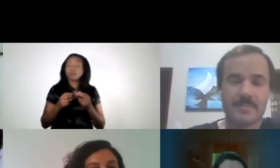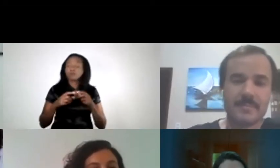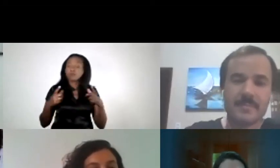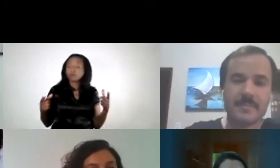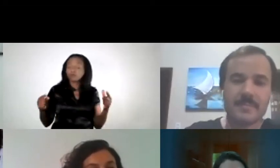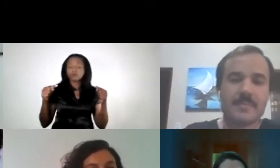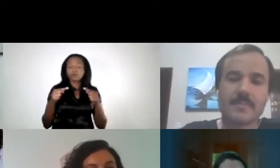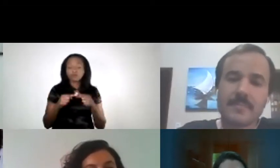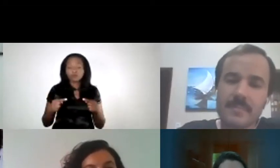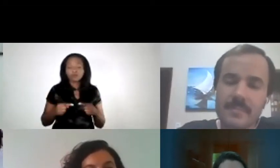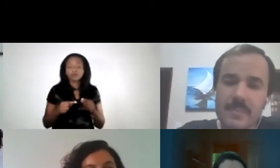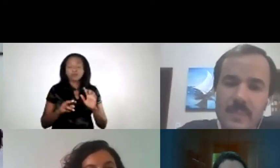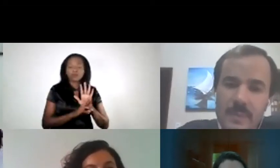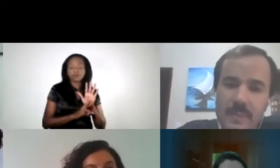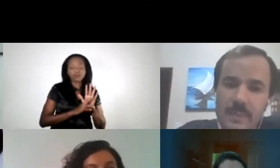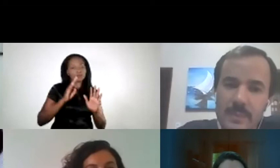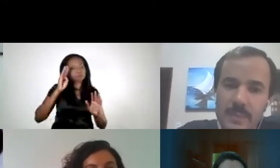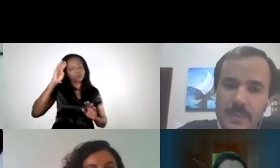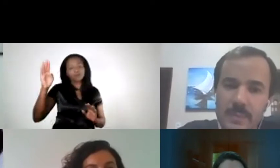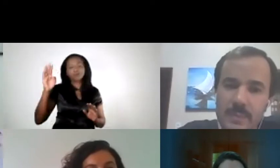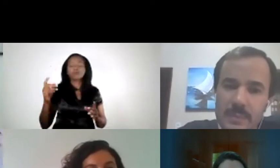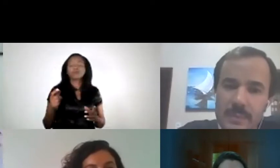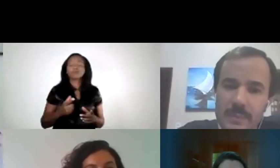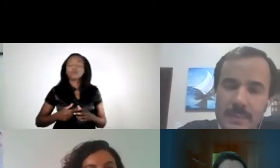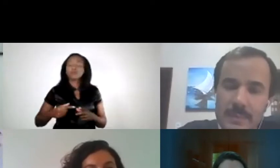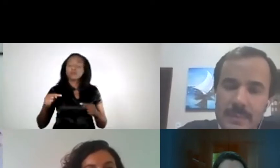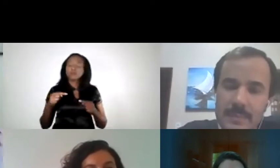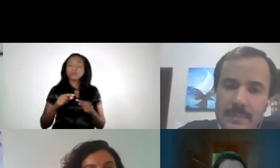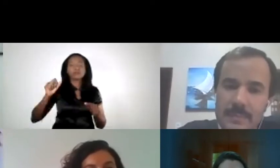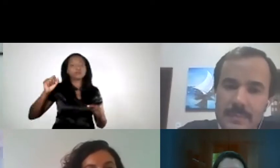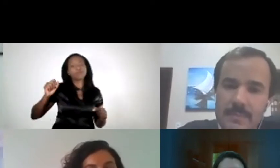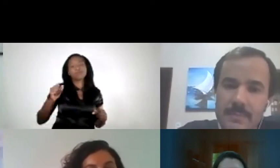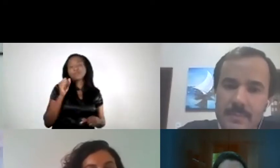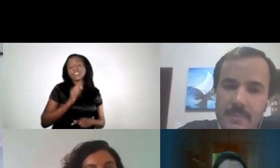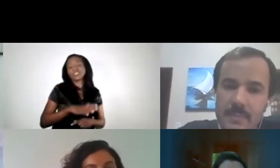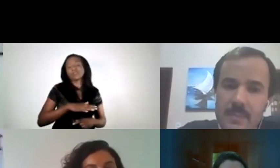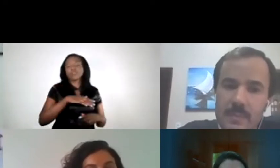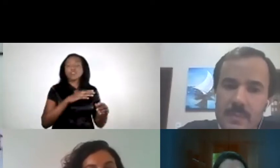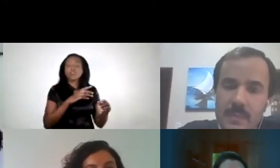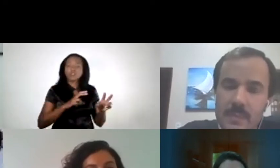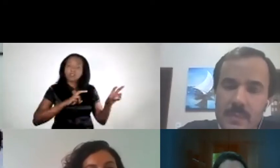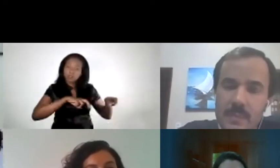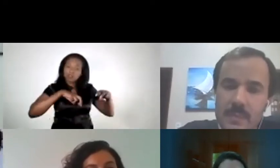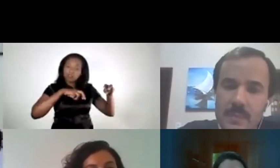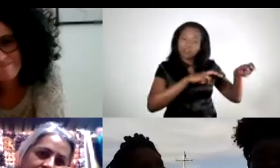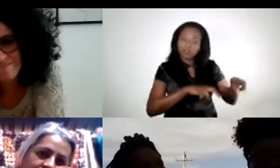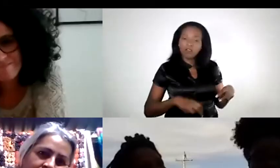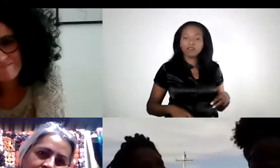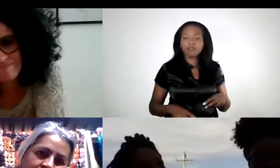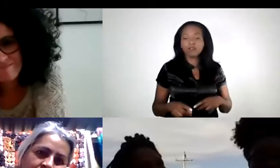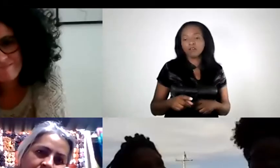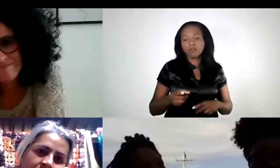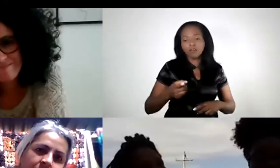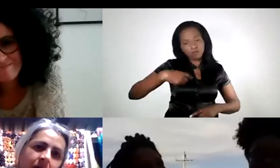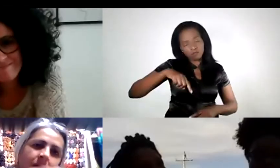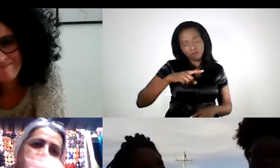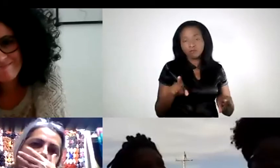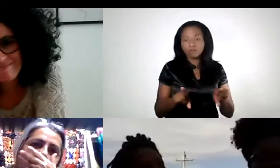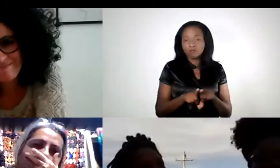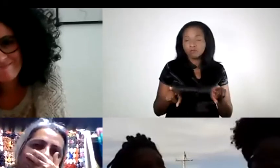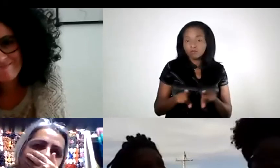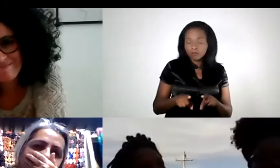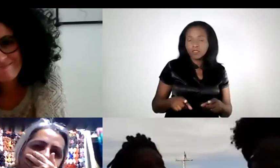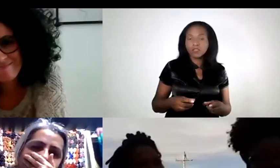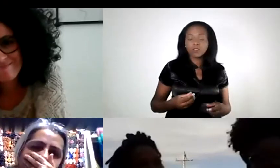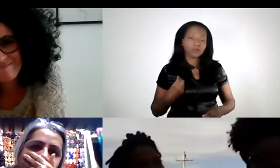representatividade, principalmente na questão da desvalorização da roça. E aí a gente também está nessa demanda no campo da